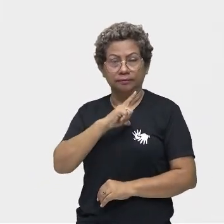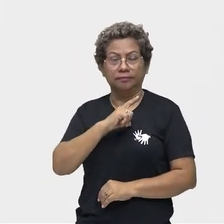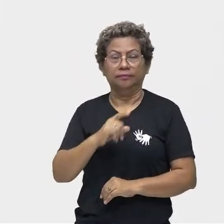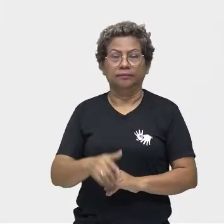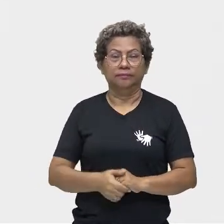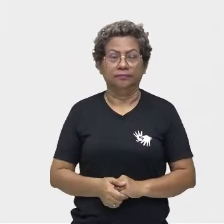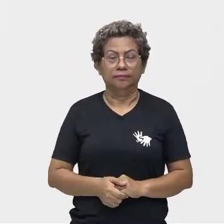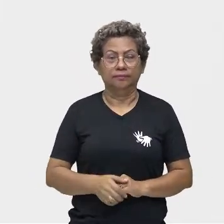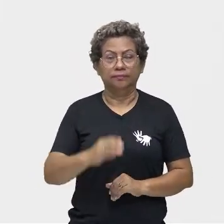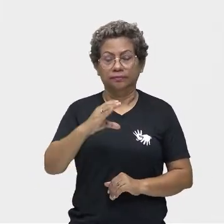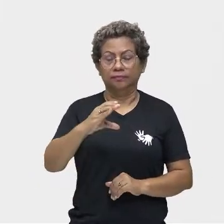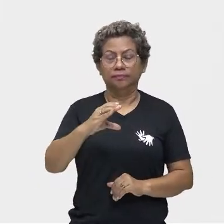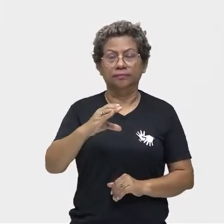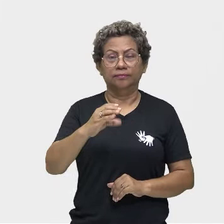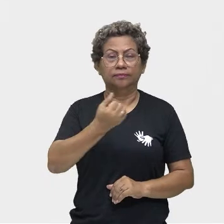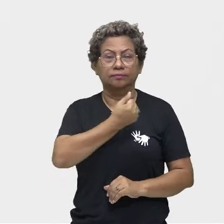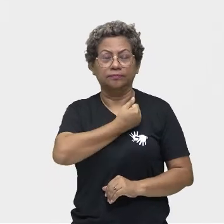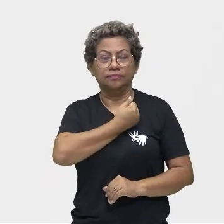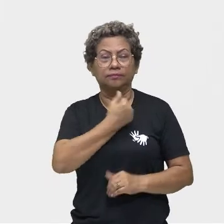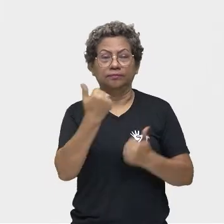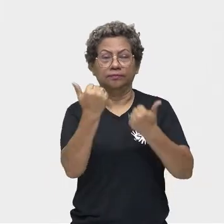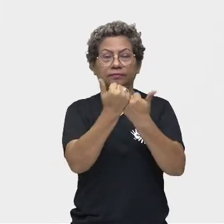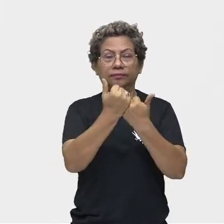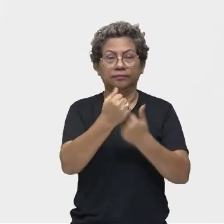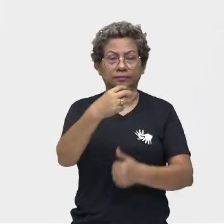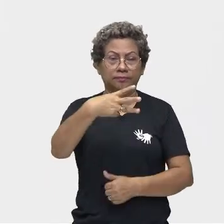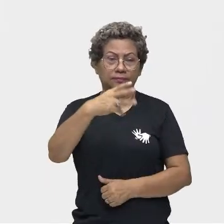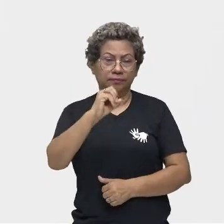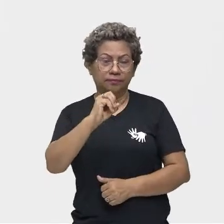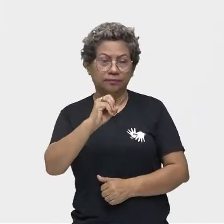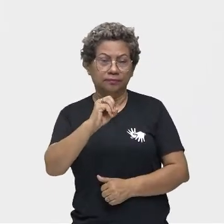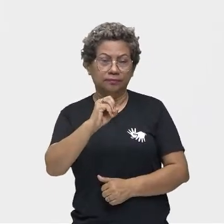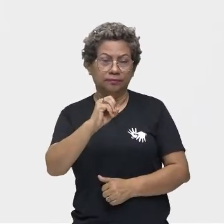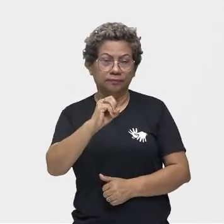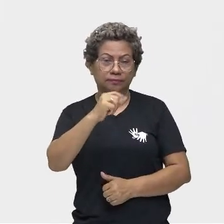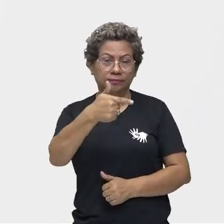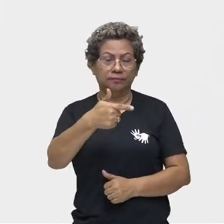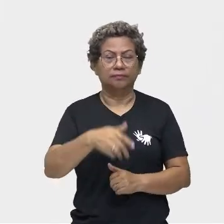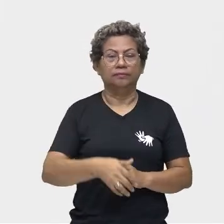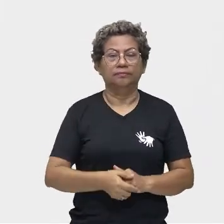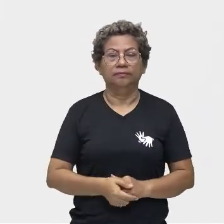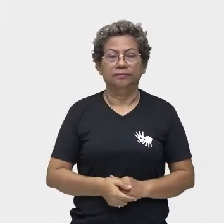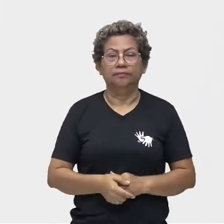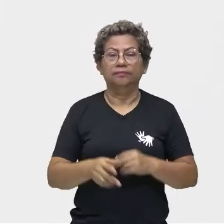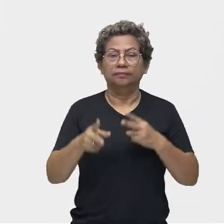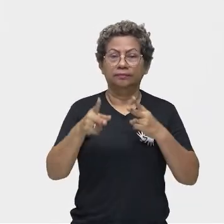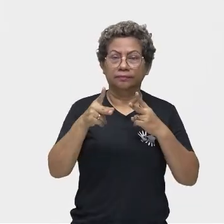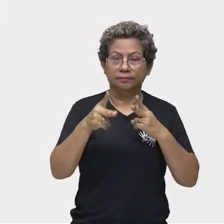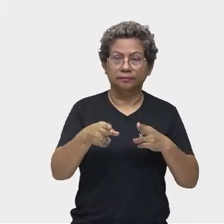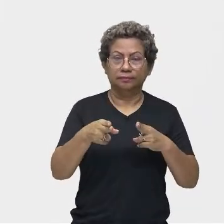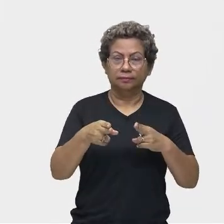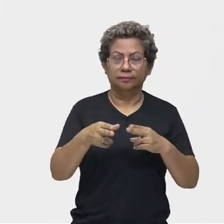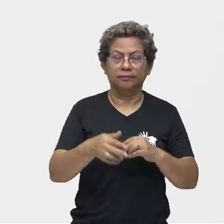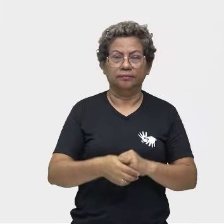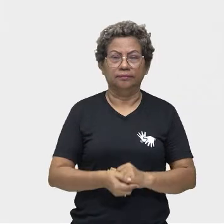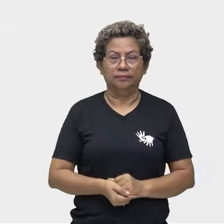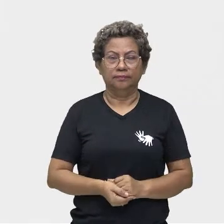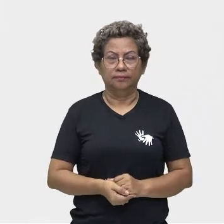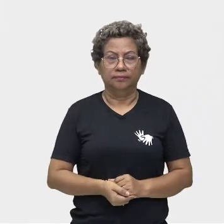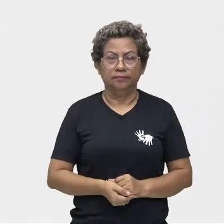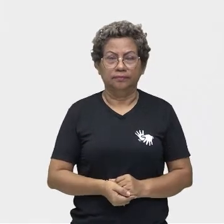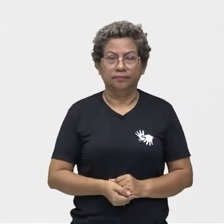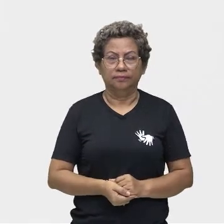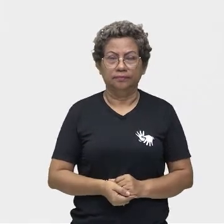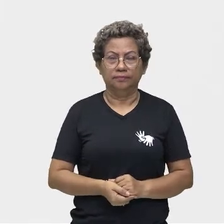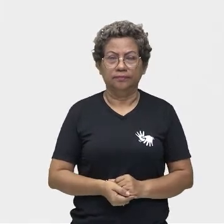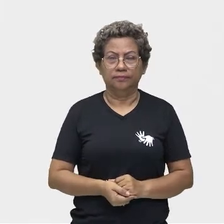está sendo representado pela letra C, 30 ao quadrado, será igual a hipotenusa, que no